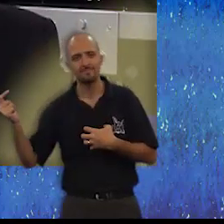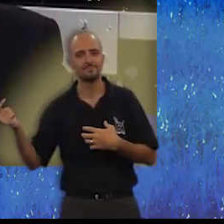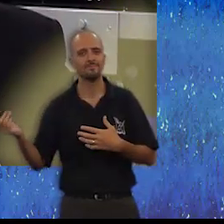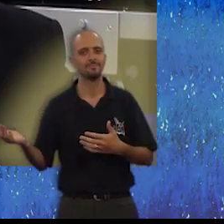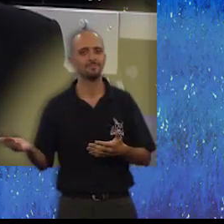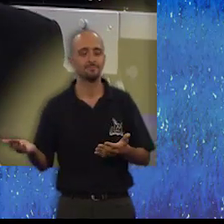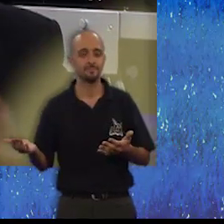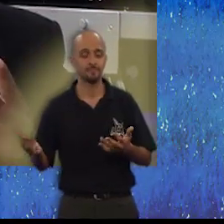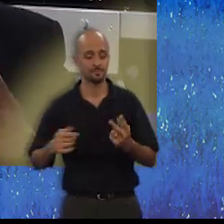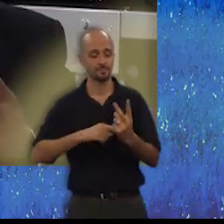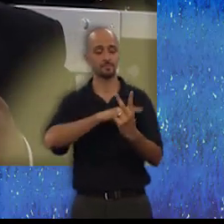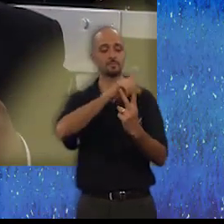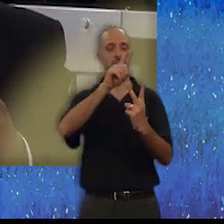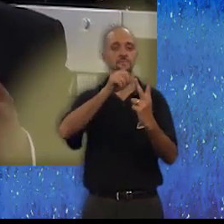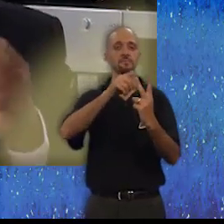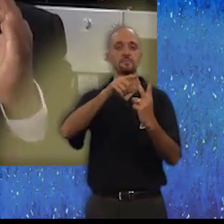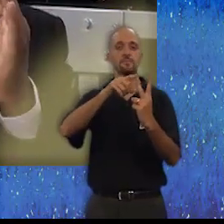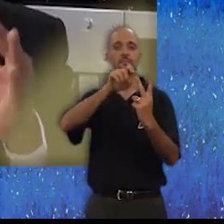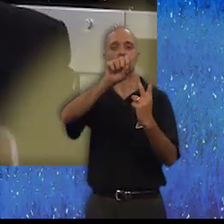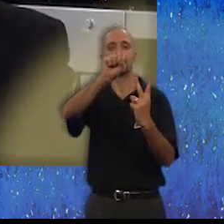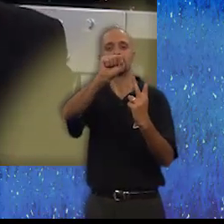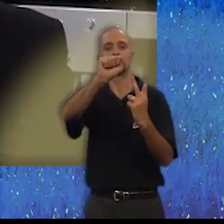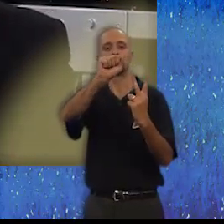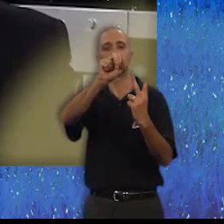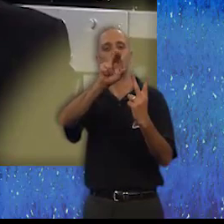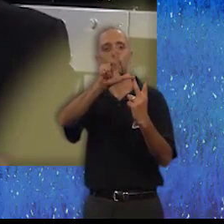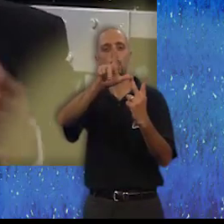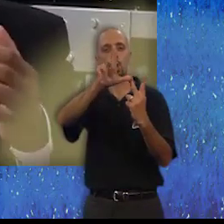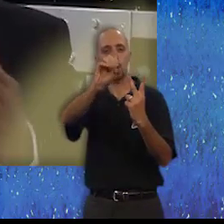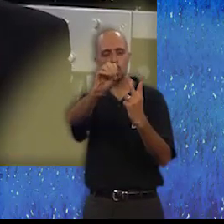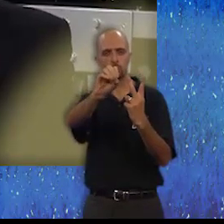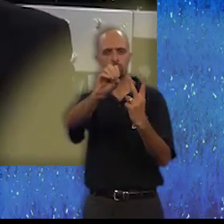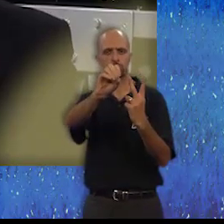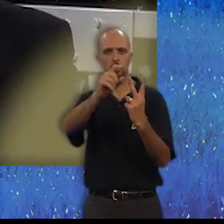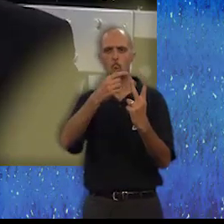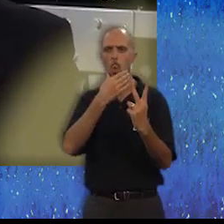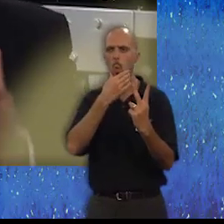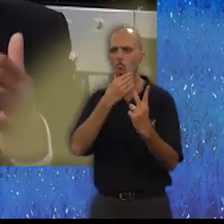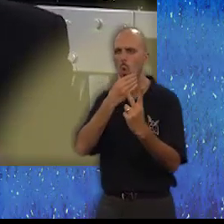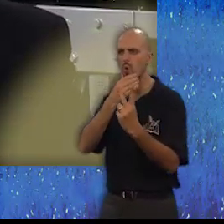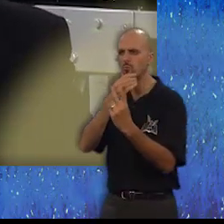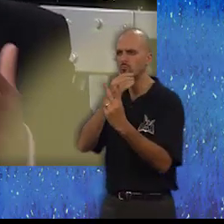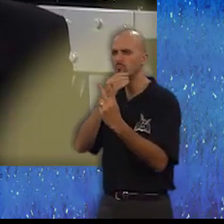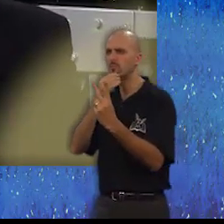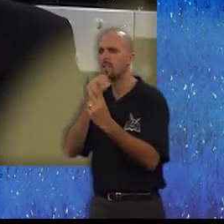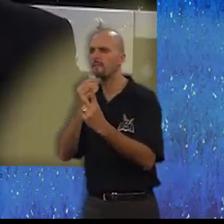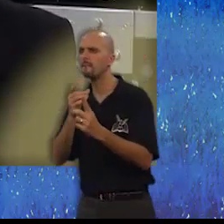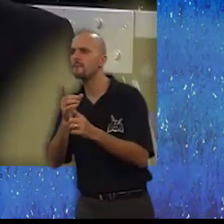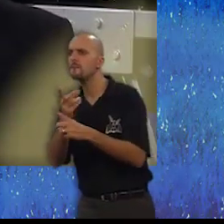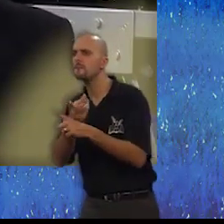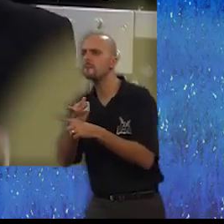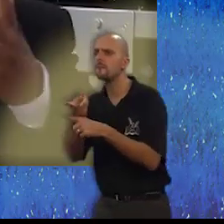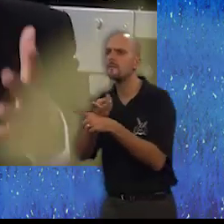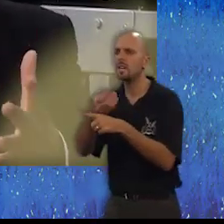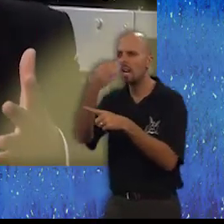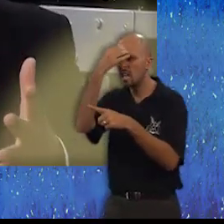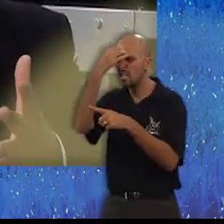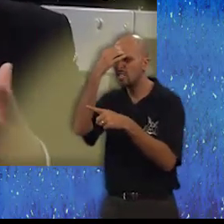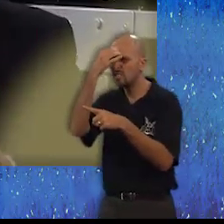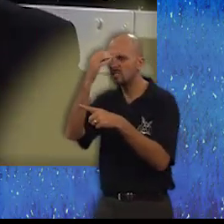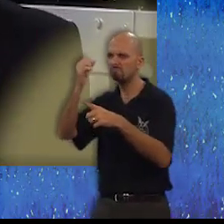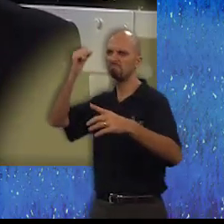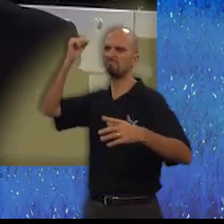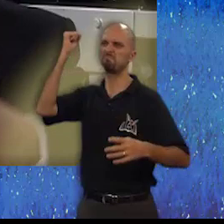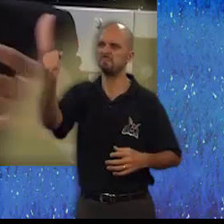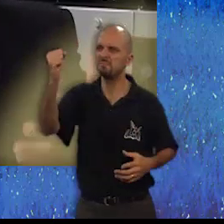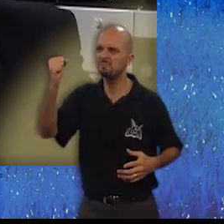embora. Segunda história, Saulo, perseguidor, homem duro, difícil, assassino